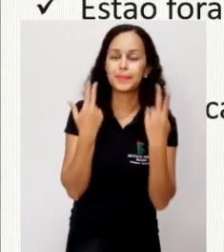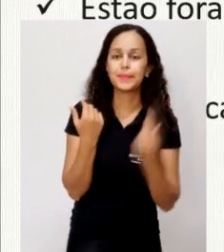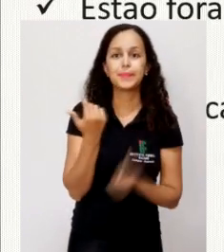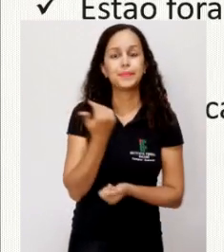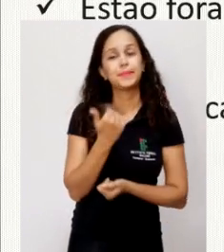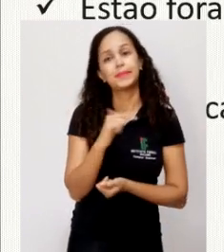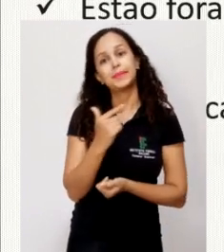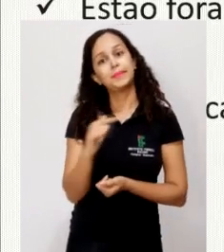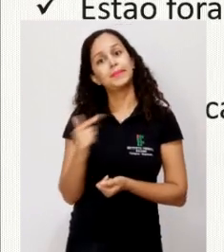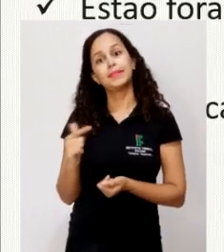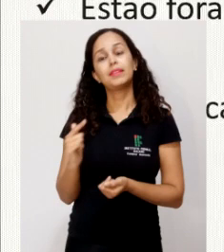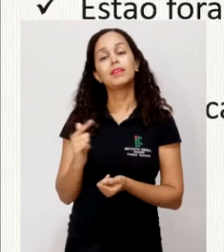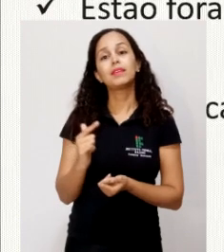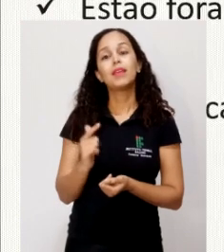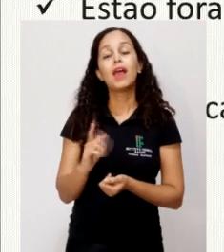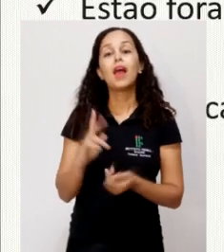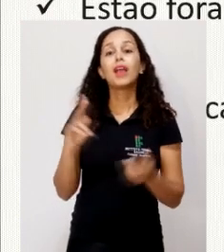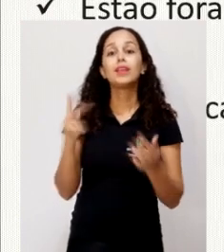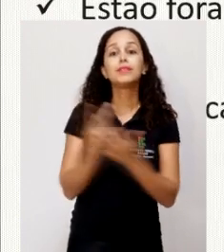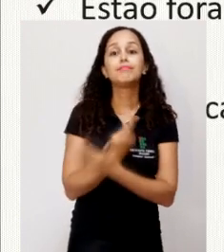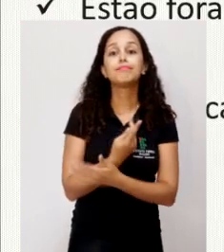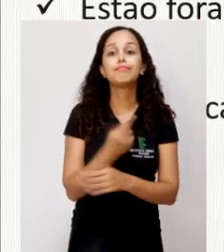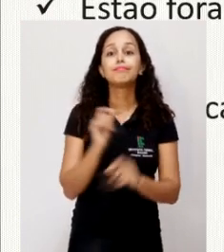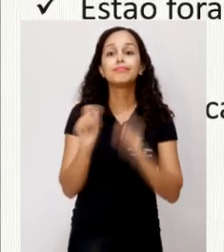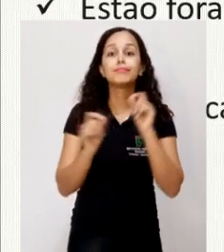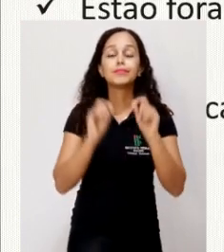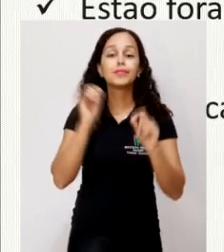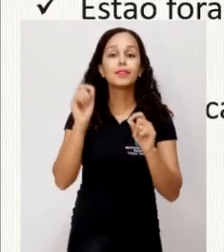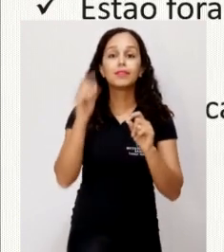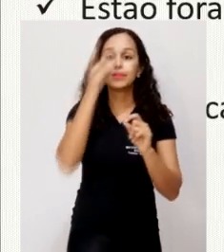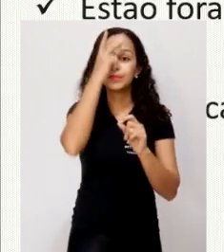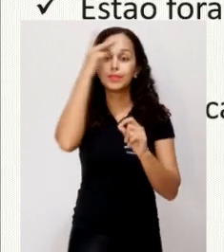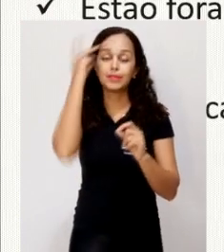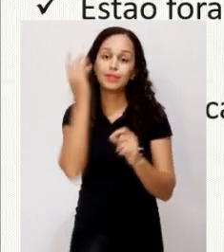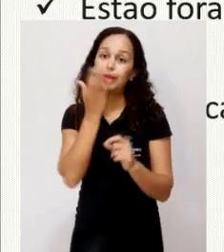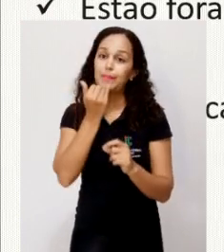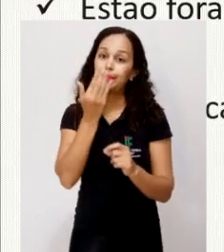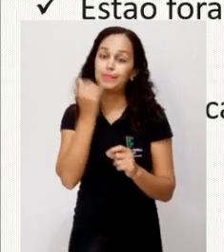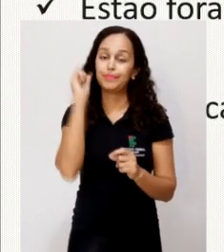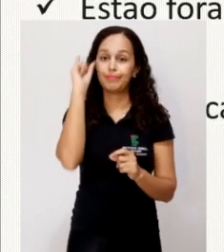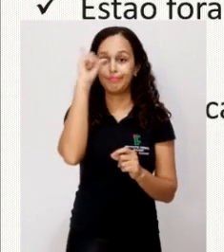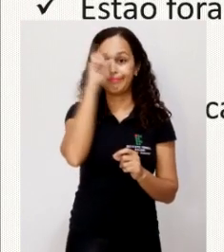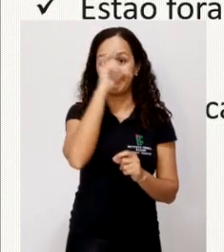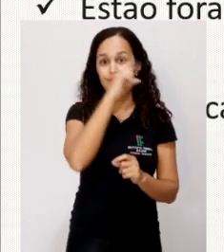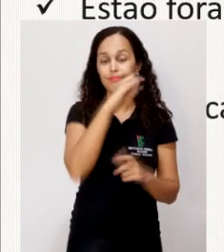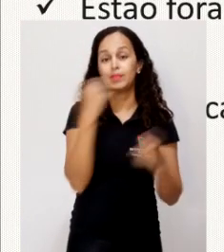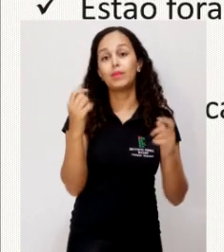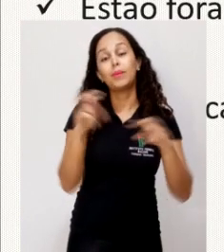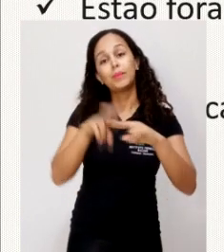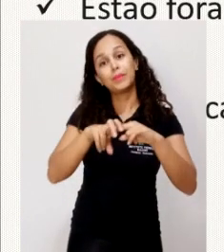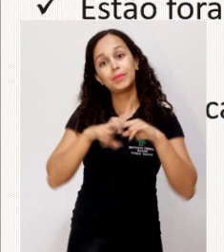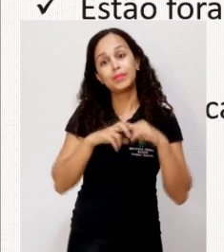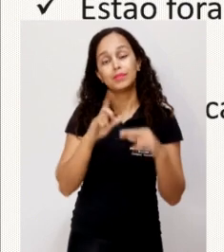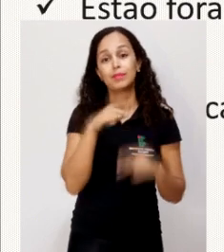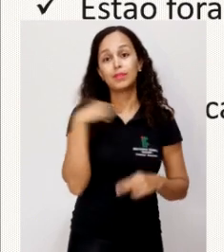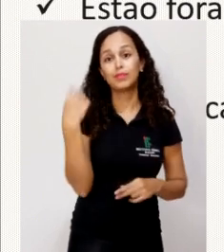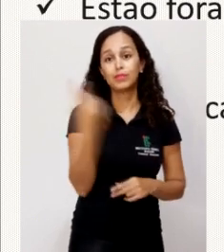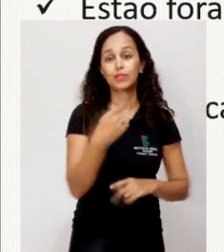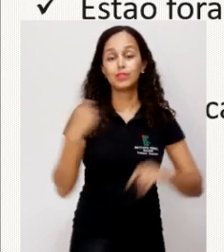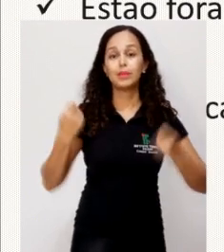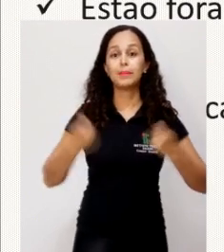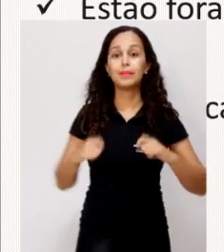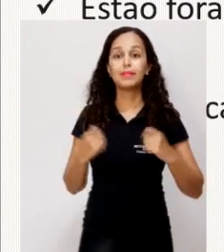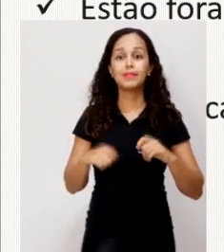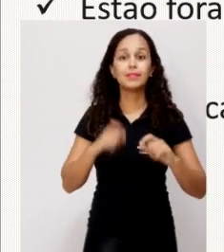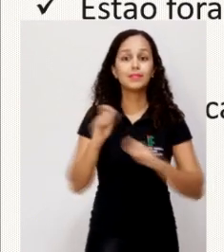do dia a dia da maioria da população, e isso torna mais difícil o seu consumo, por isso que nós precisamos disseminar,